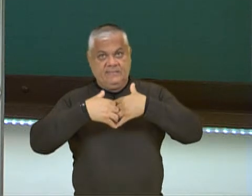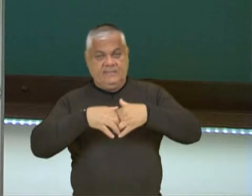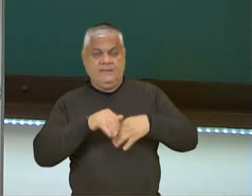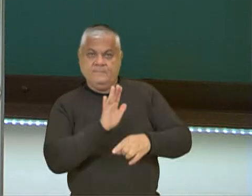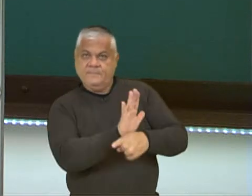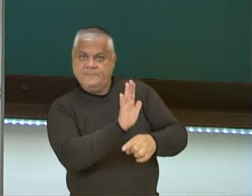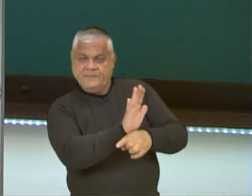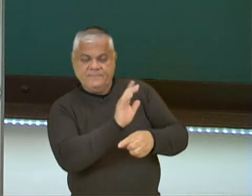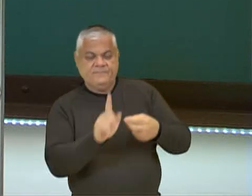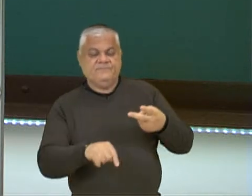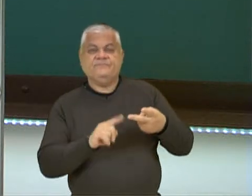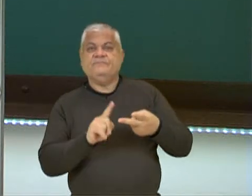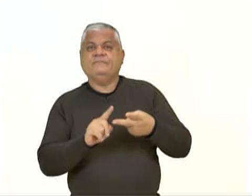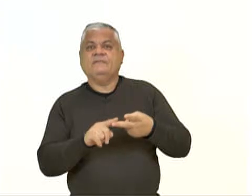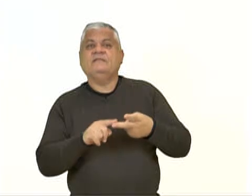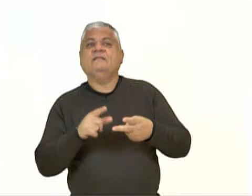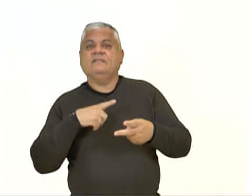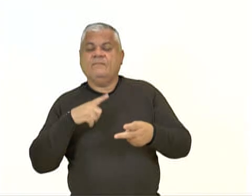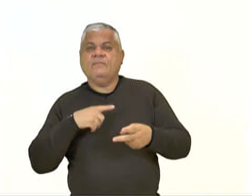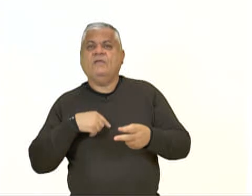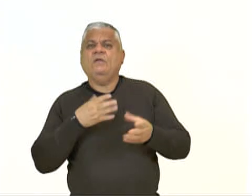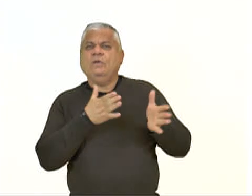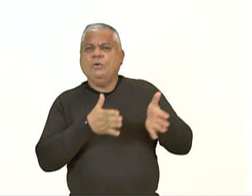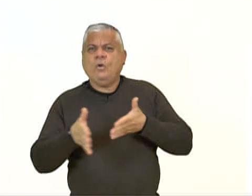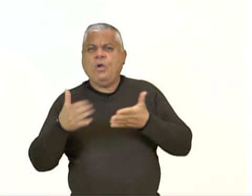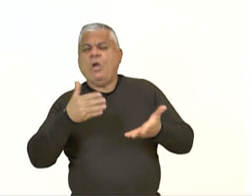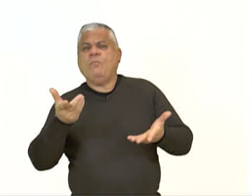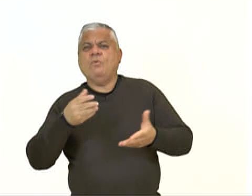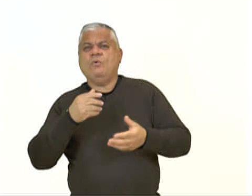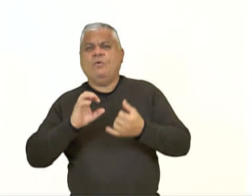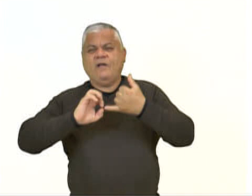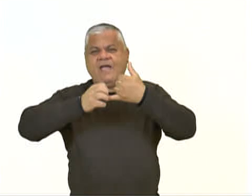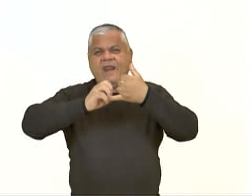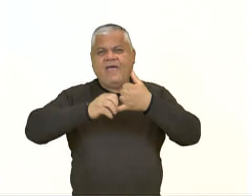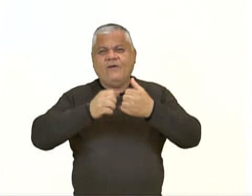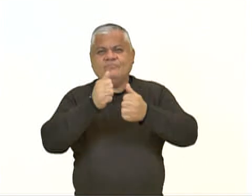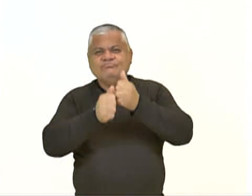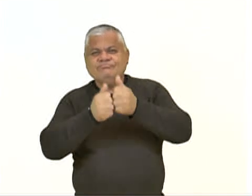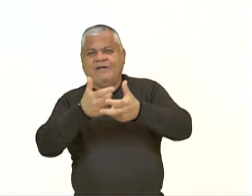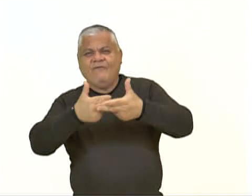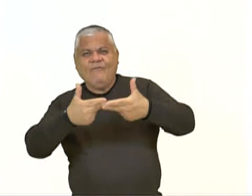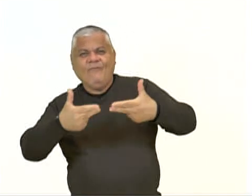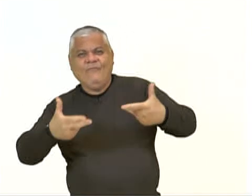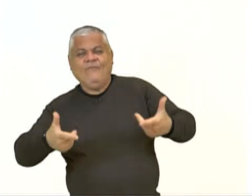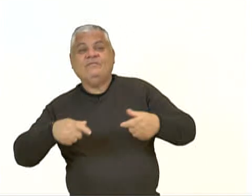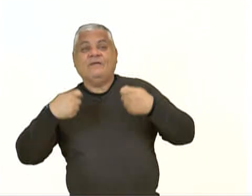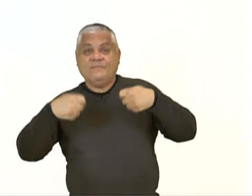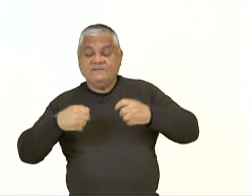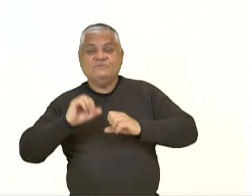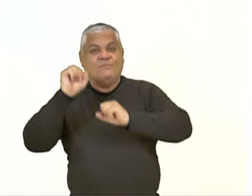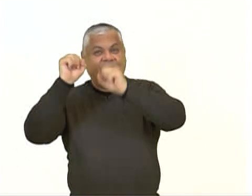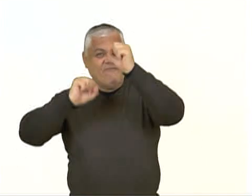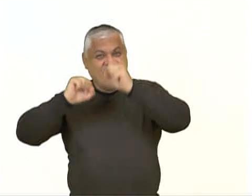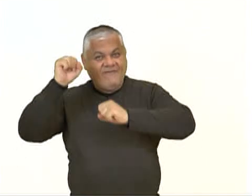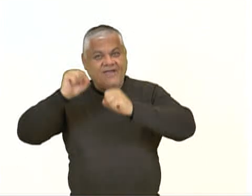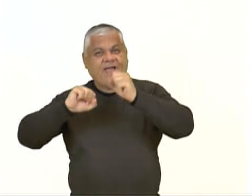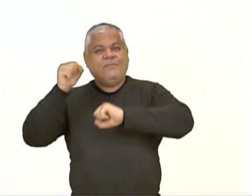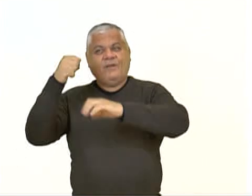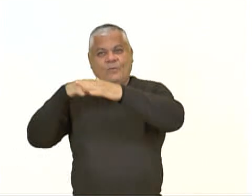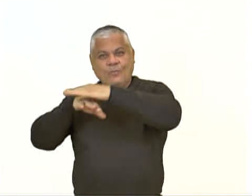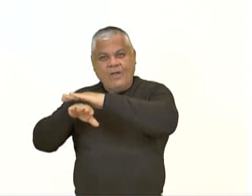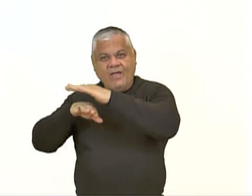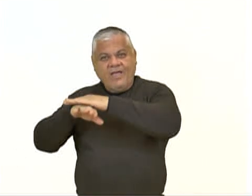por exemplo, o processamento de grãos é outro exemplo. Então, eu preciso de uma indústria que